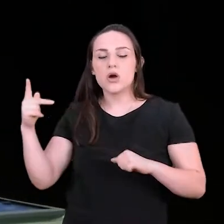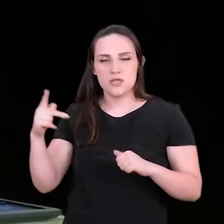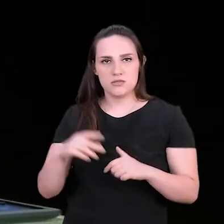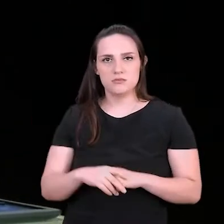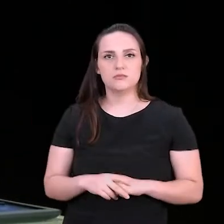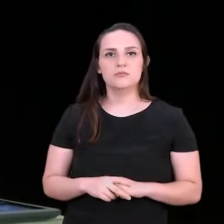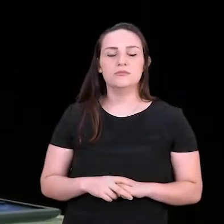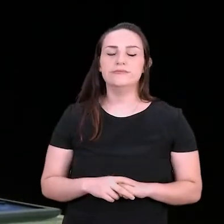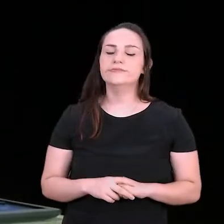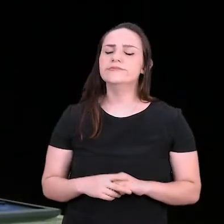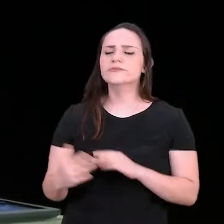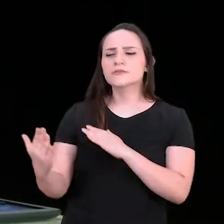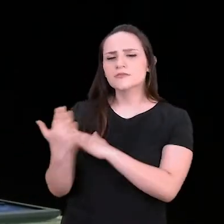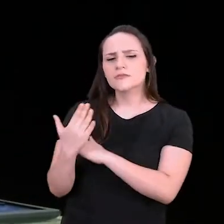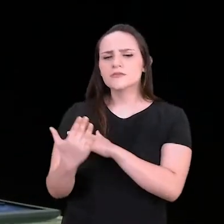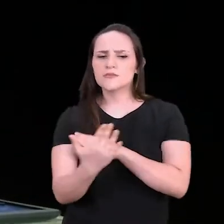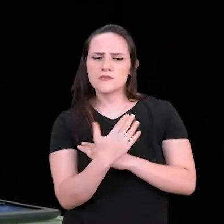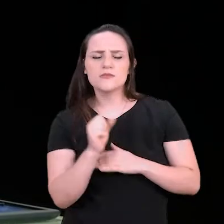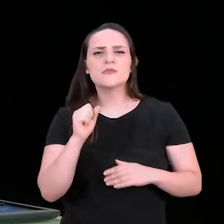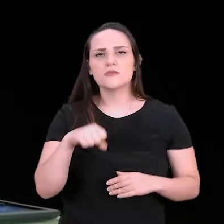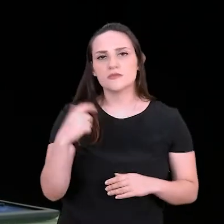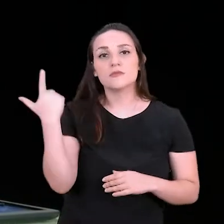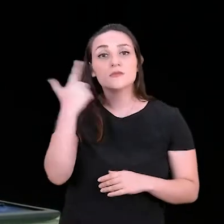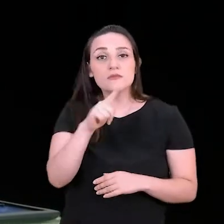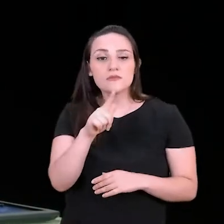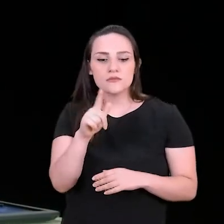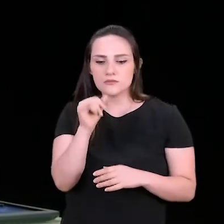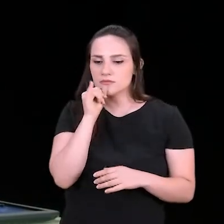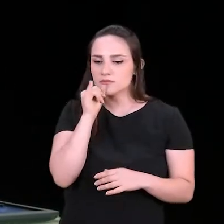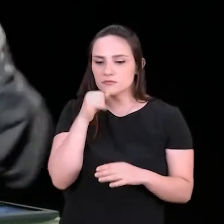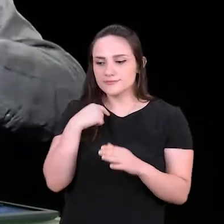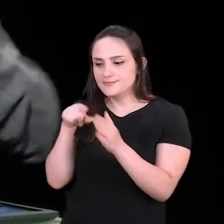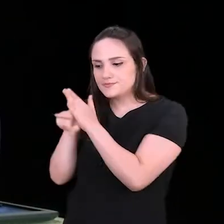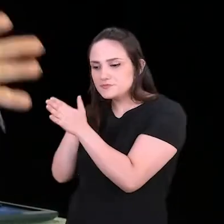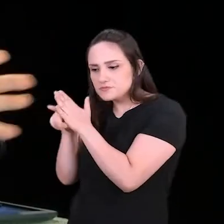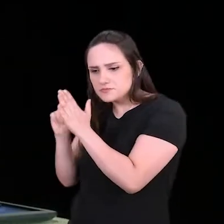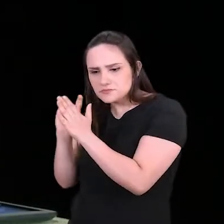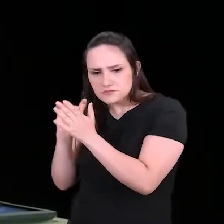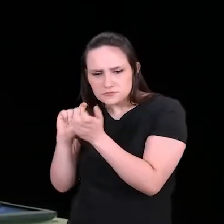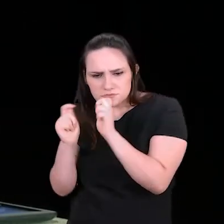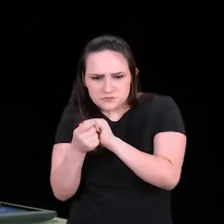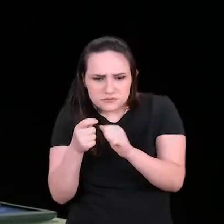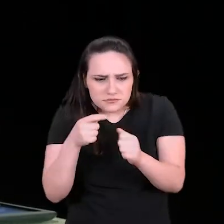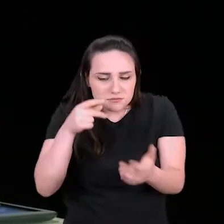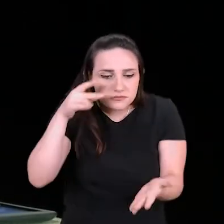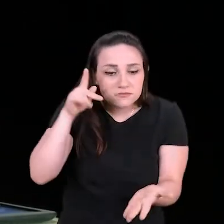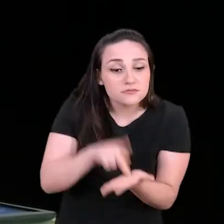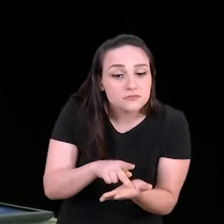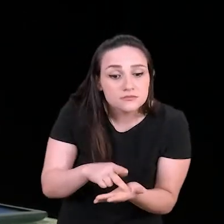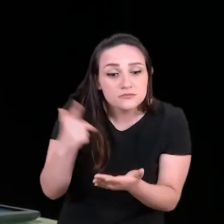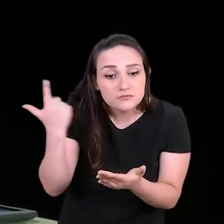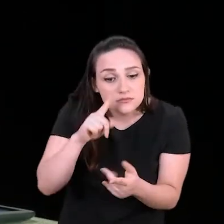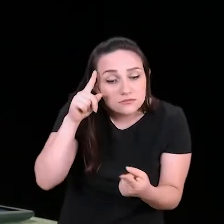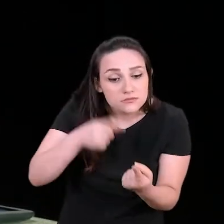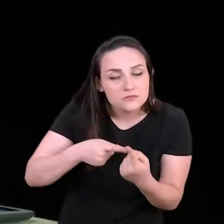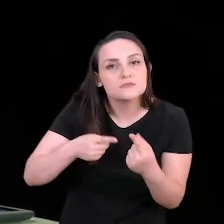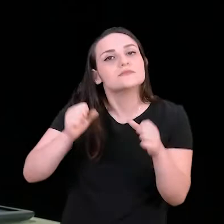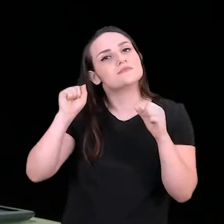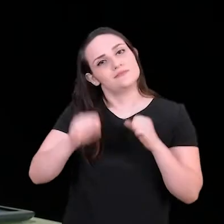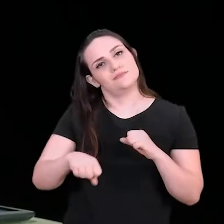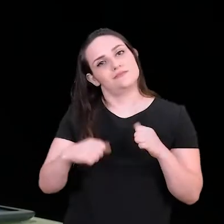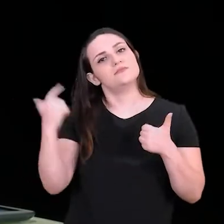na pós-graduação. Ajudou, Tiago, no sentido de aplicar algumas coisas que eu estava investigando, né? Então,